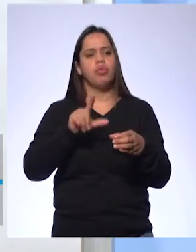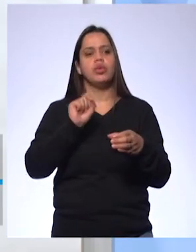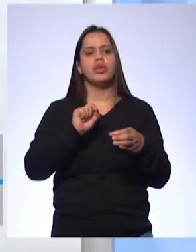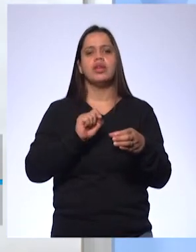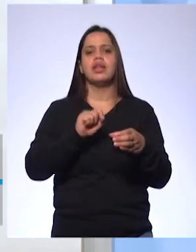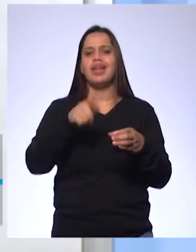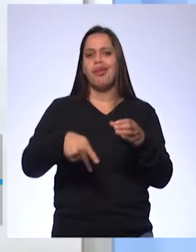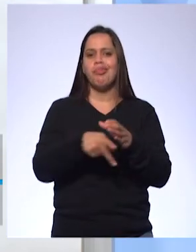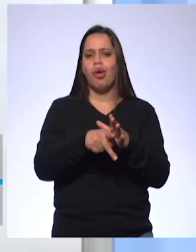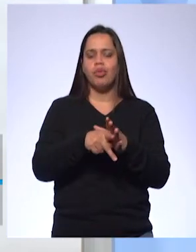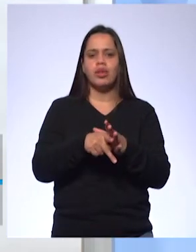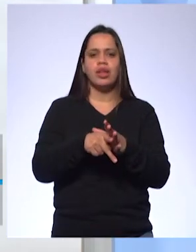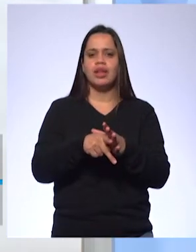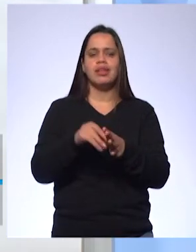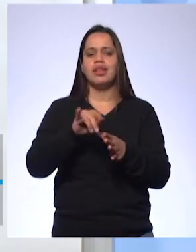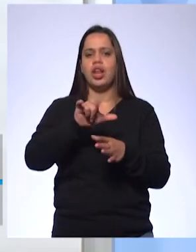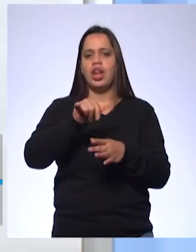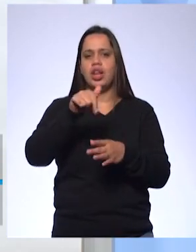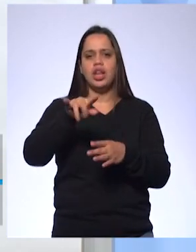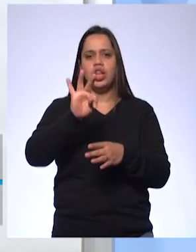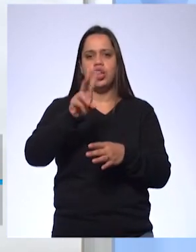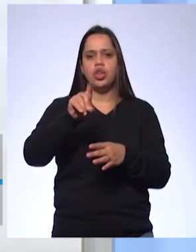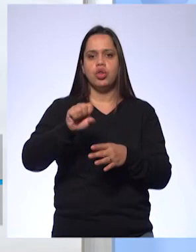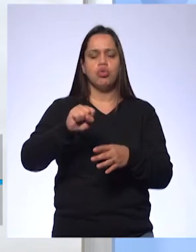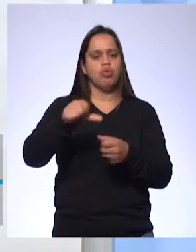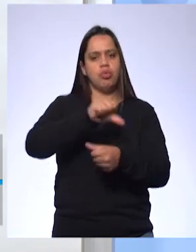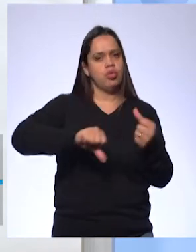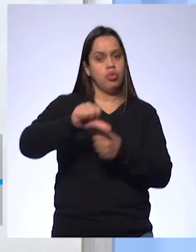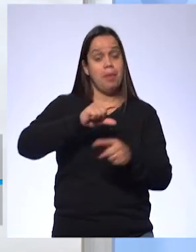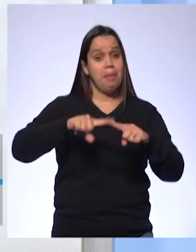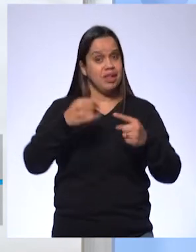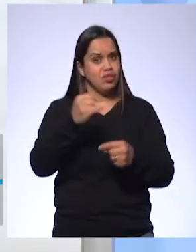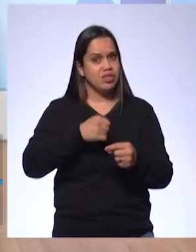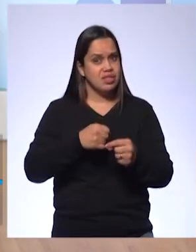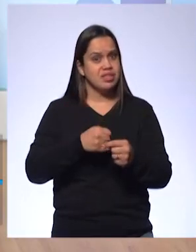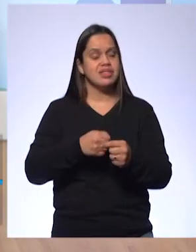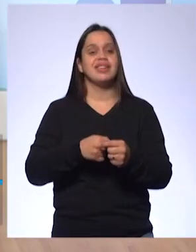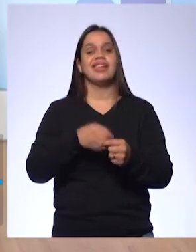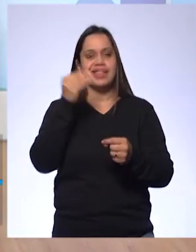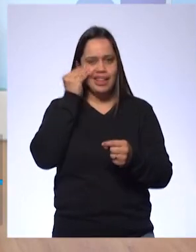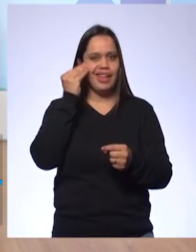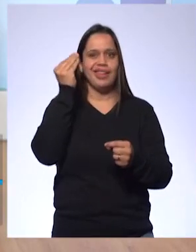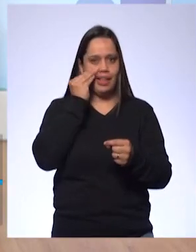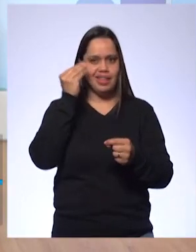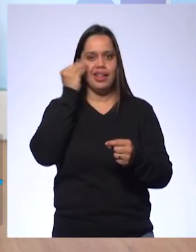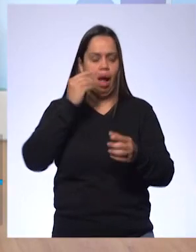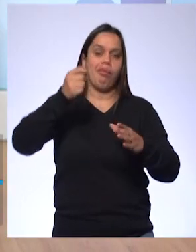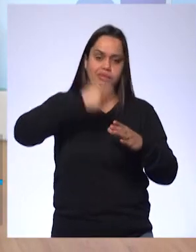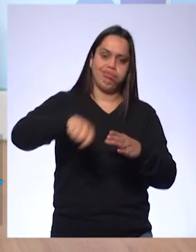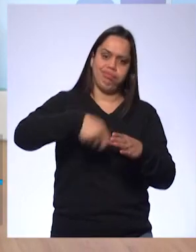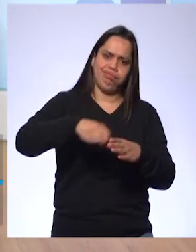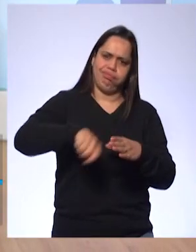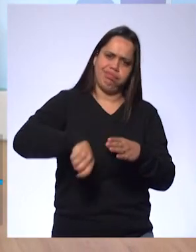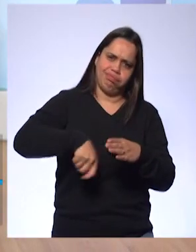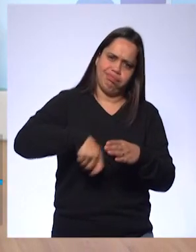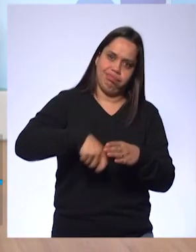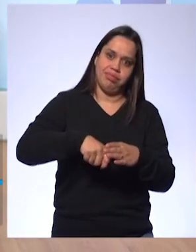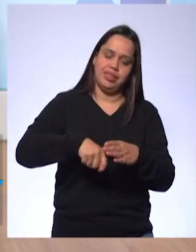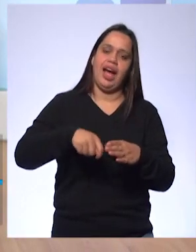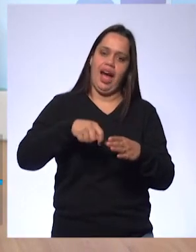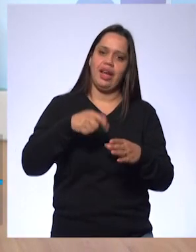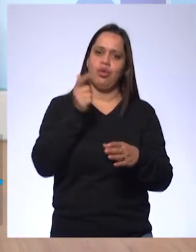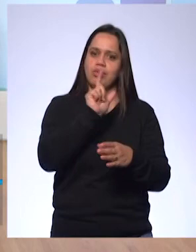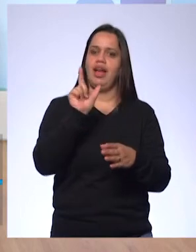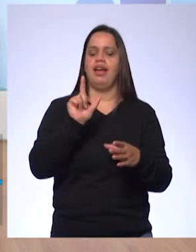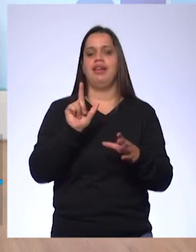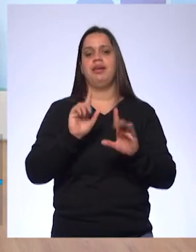com tanta facilidade. Se você insistir muito, eles se misturam, né, professor Edjó? Sim. Se você bater com muito vigor, eles se misturam. Olha a